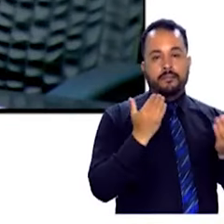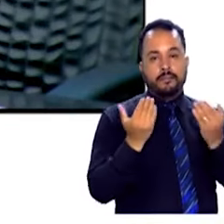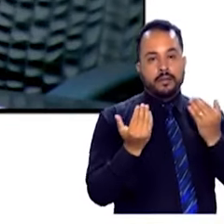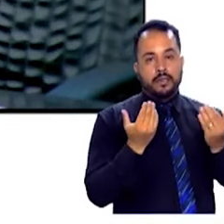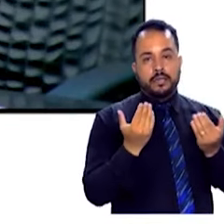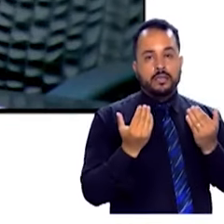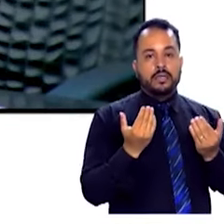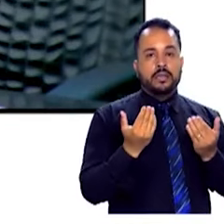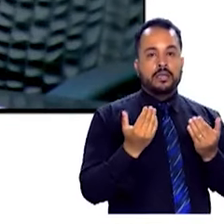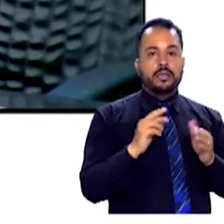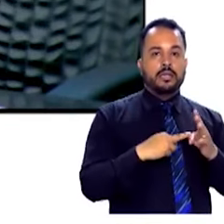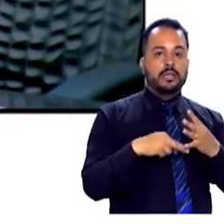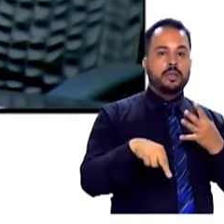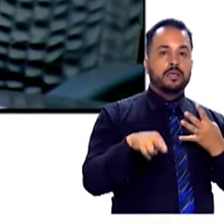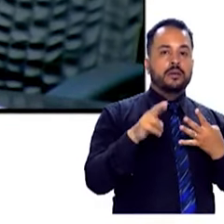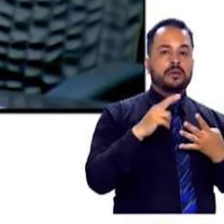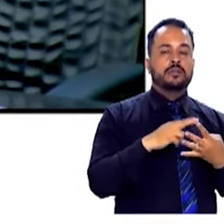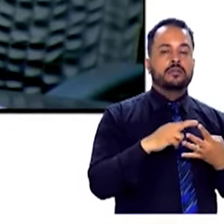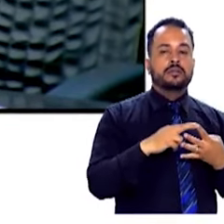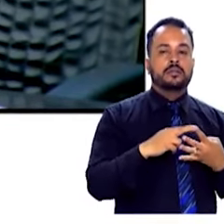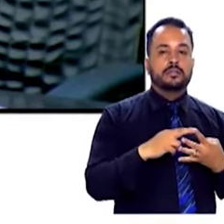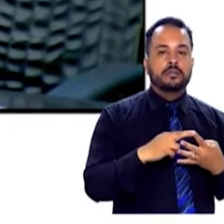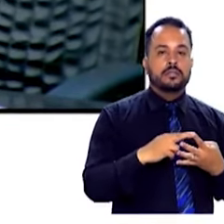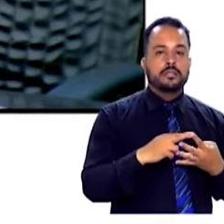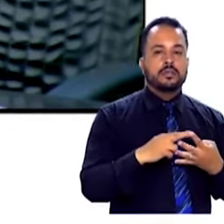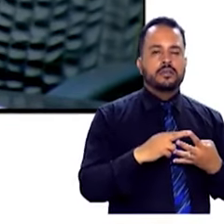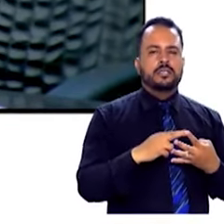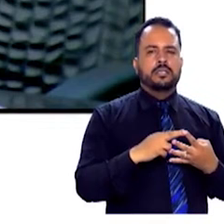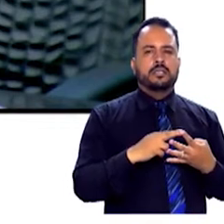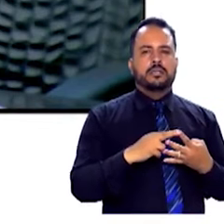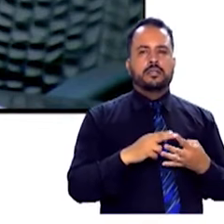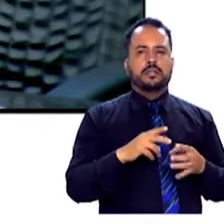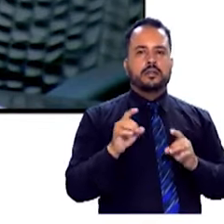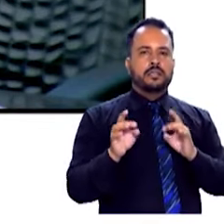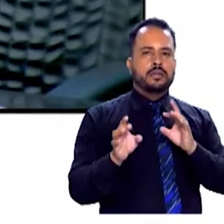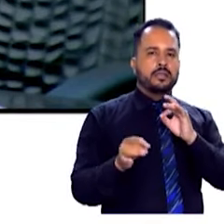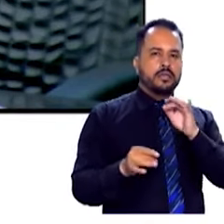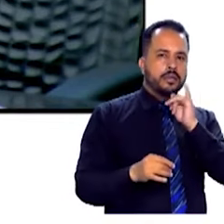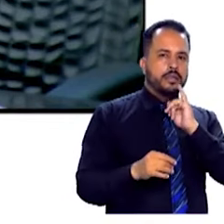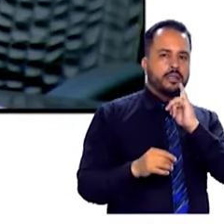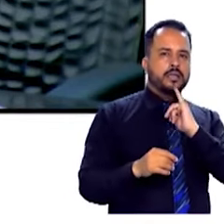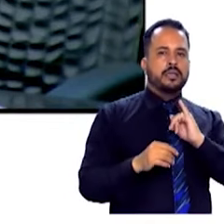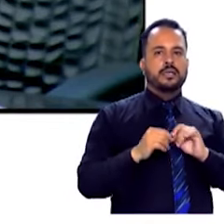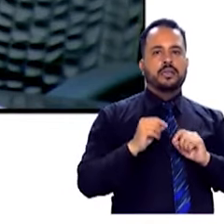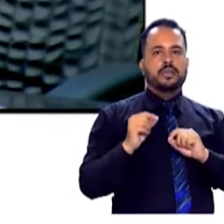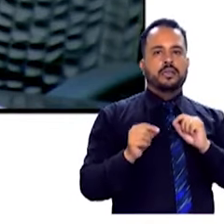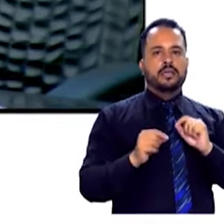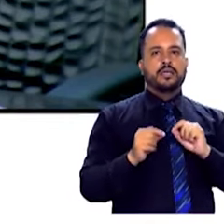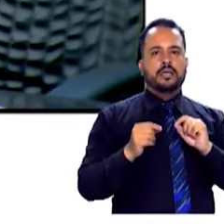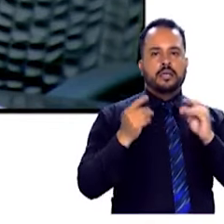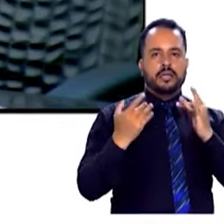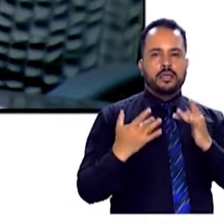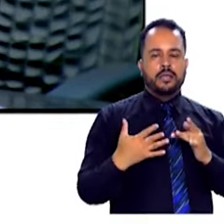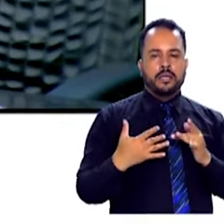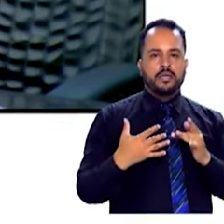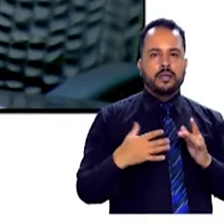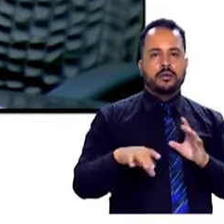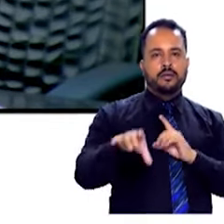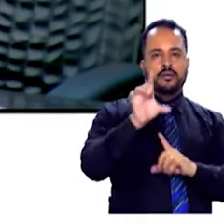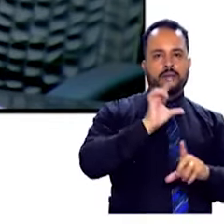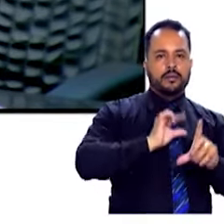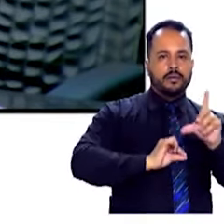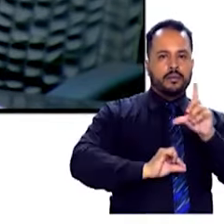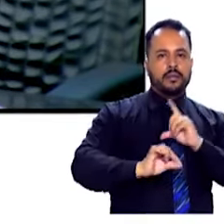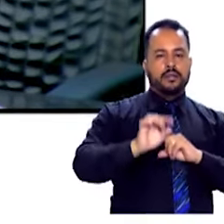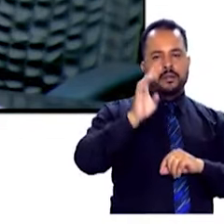recurso extraordinário a arguição de relevância excepciona essas hipóteses de descabimento portanto podia ser considerado um filtro positivo mas